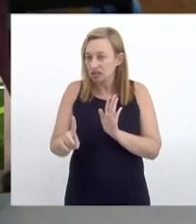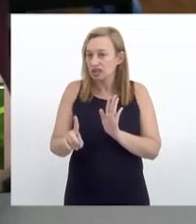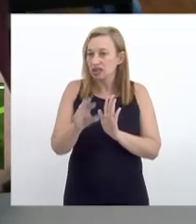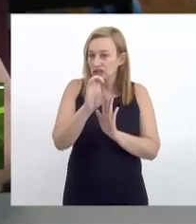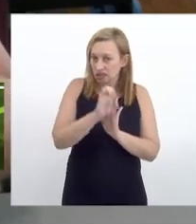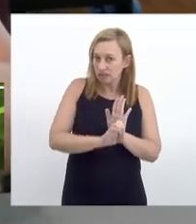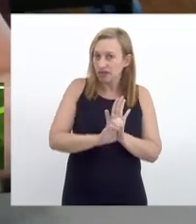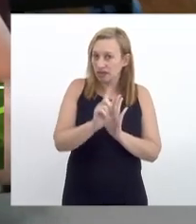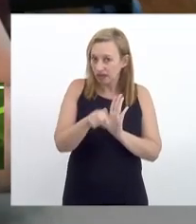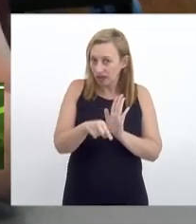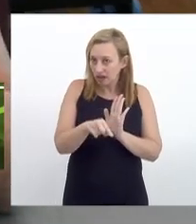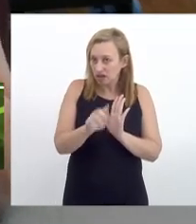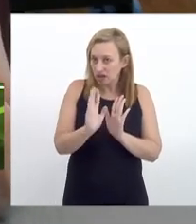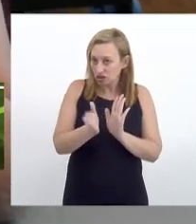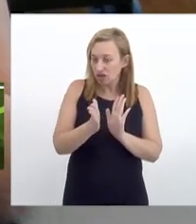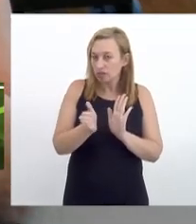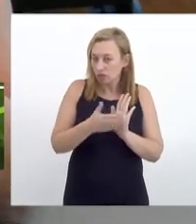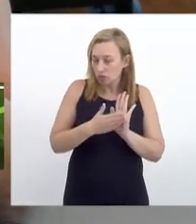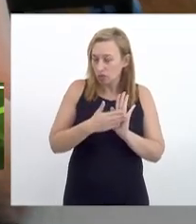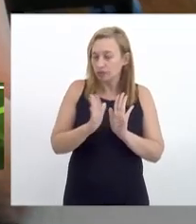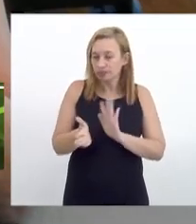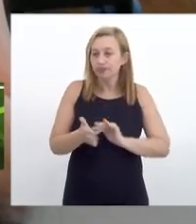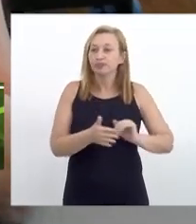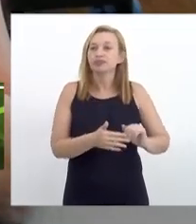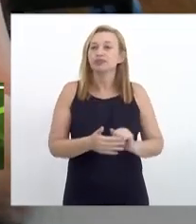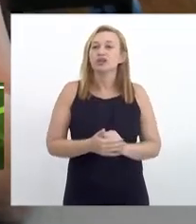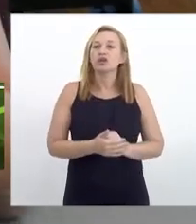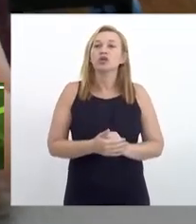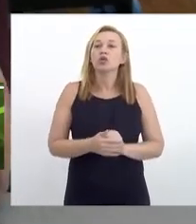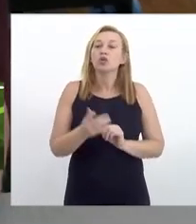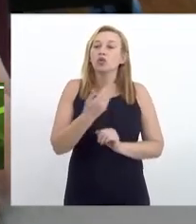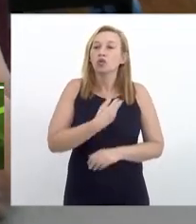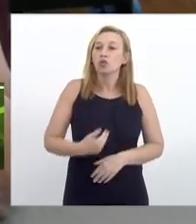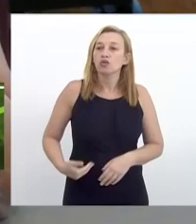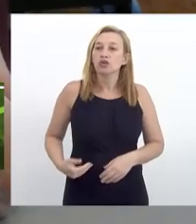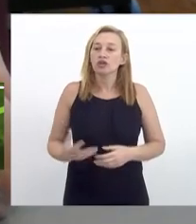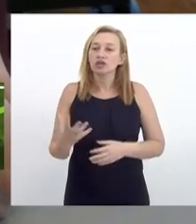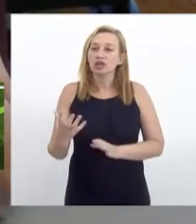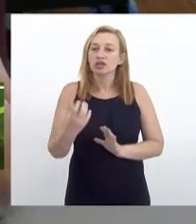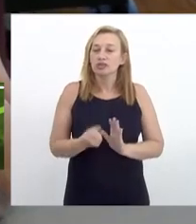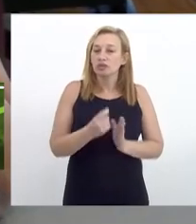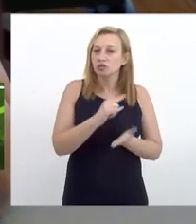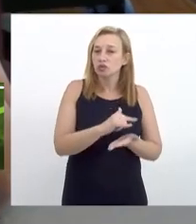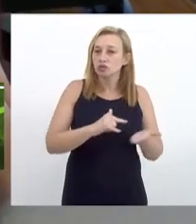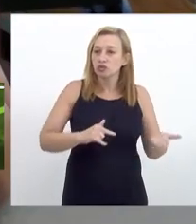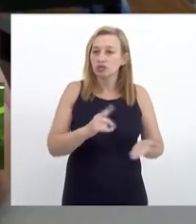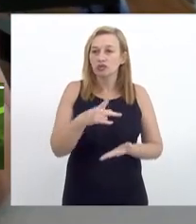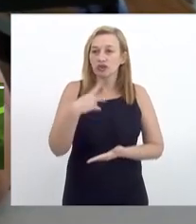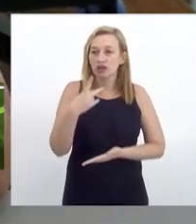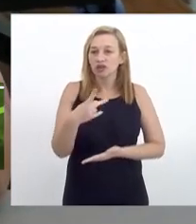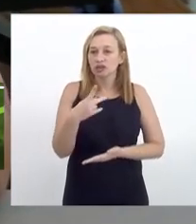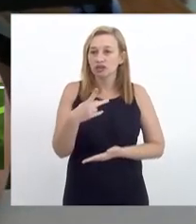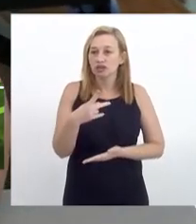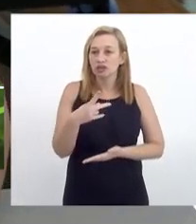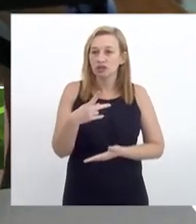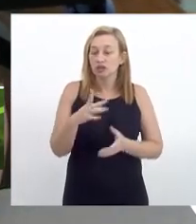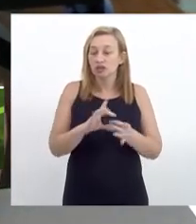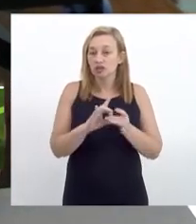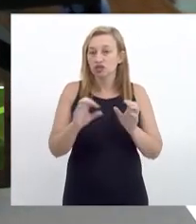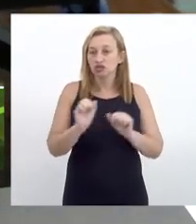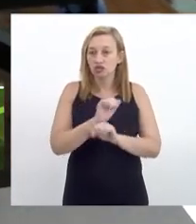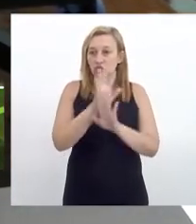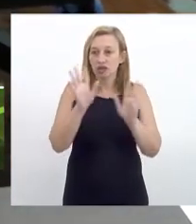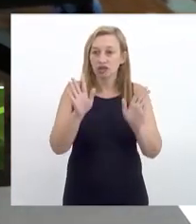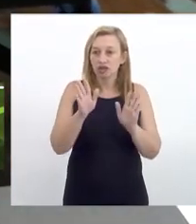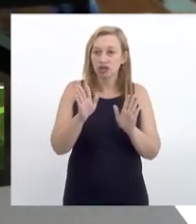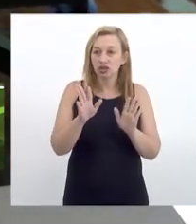emendas Já foram propostas E aqui O governo Nós recebemos Esse documento Falando o seguinte Deixando bem claro